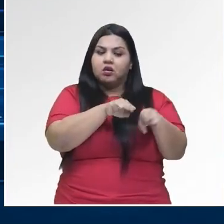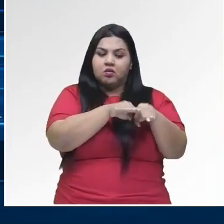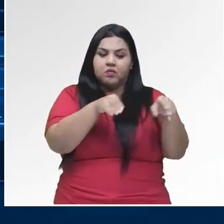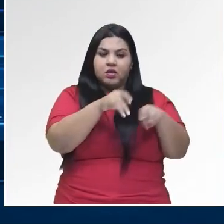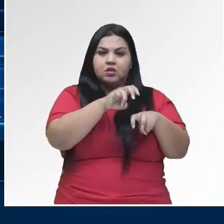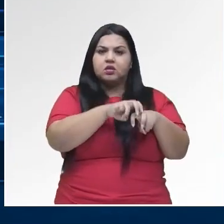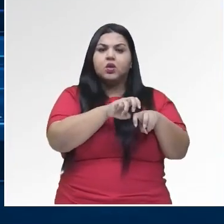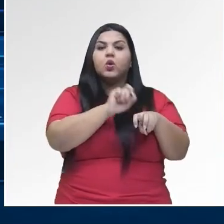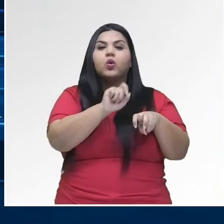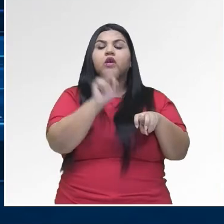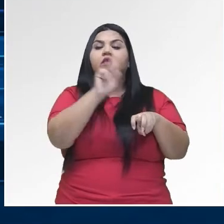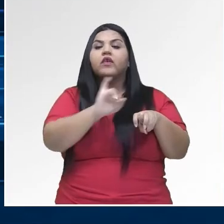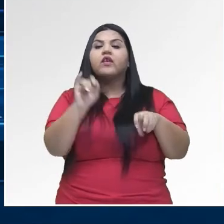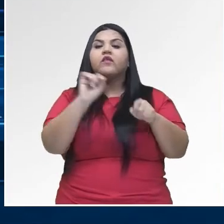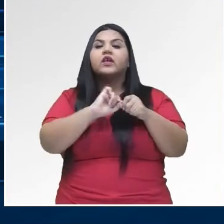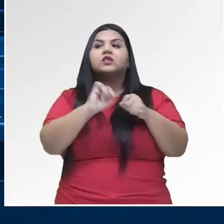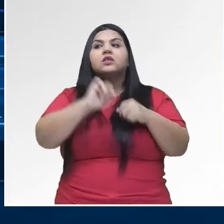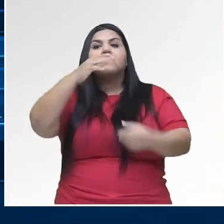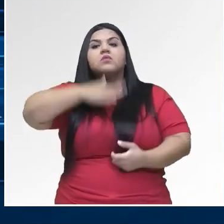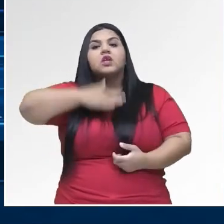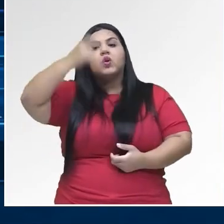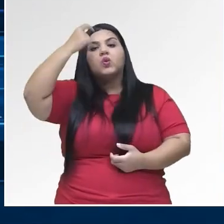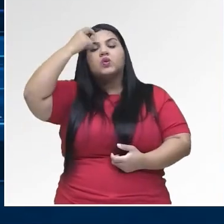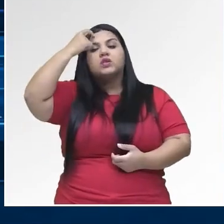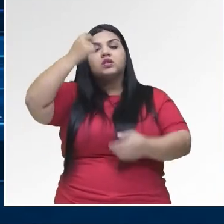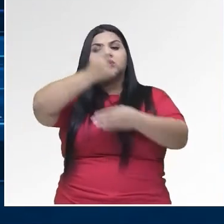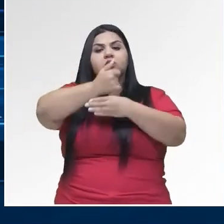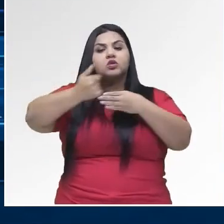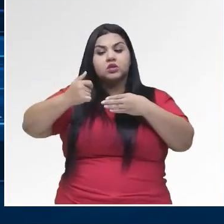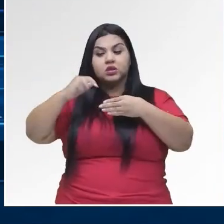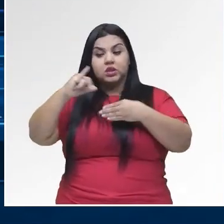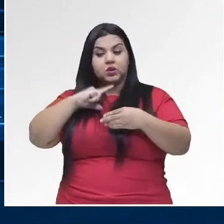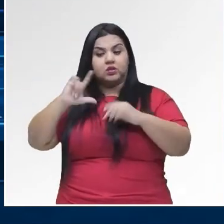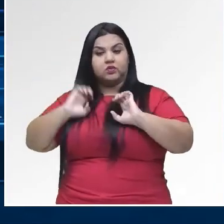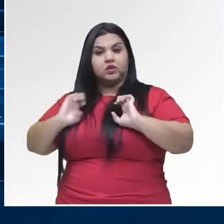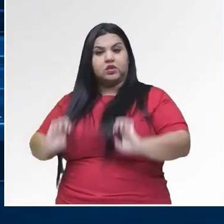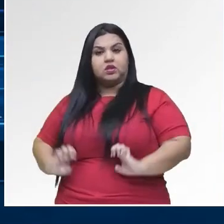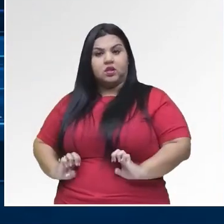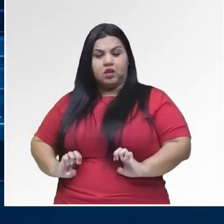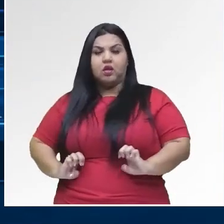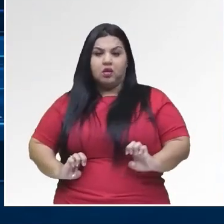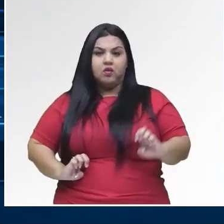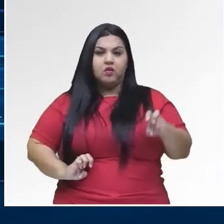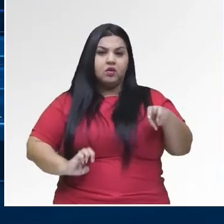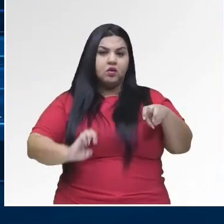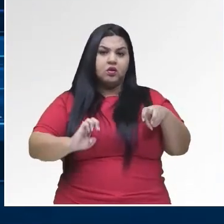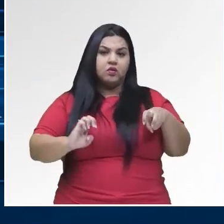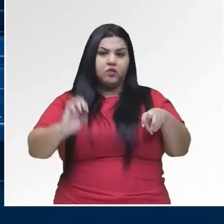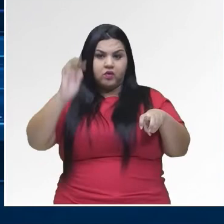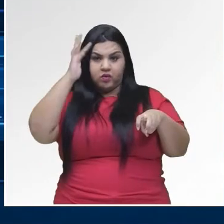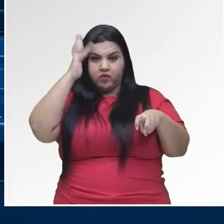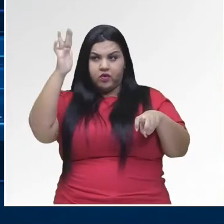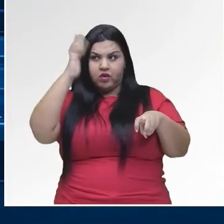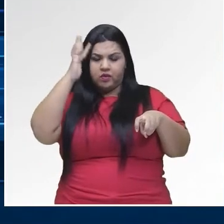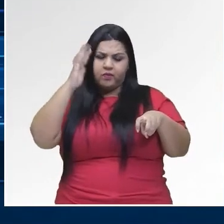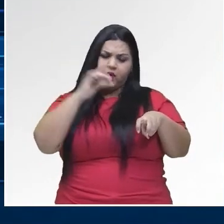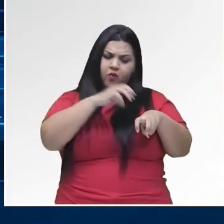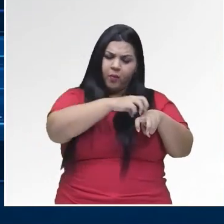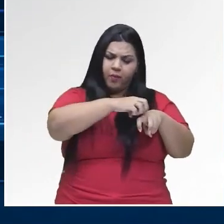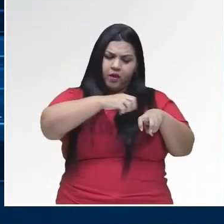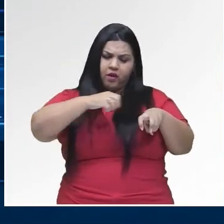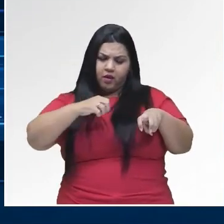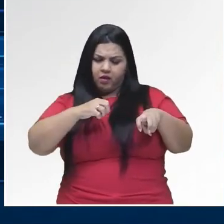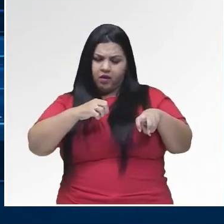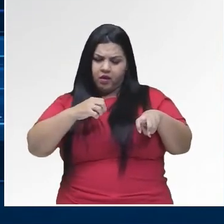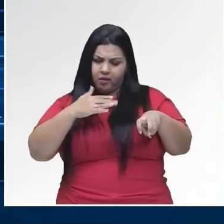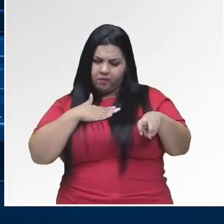O que vai fazer a minha consciência moral? Se eu for um cara ético, eu vou pegar e vou refletir. Bom, não me pertence essa